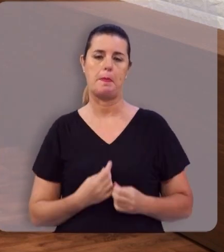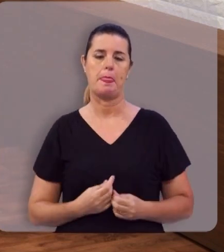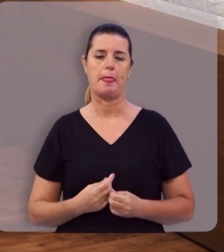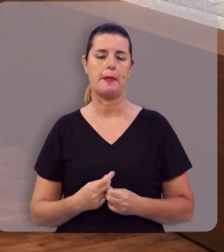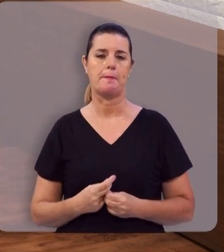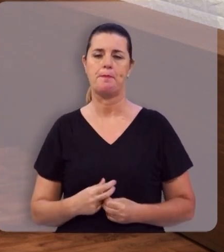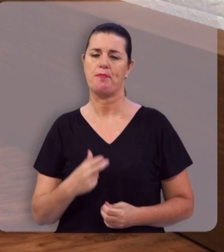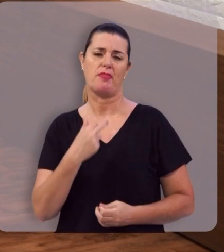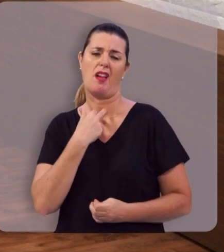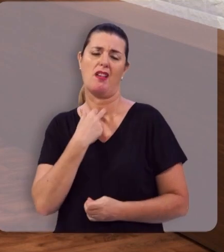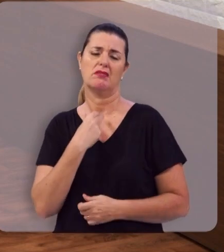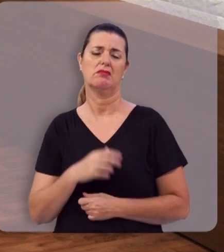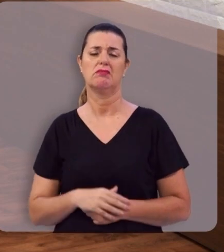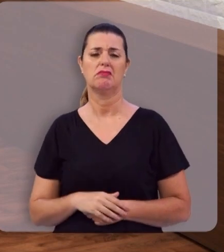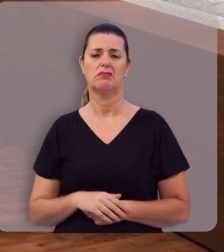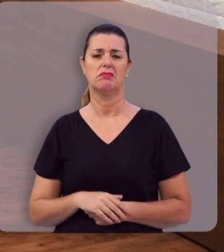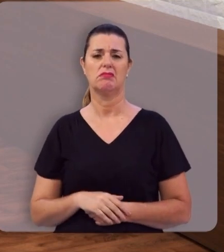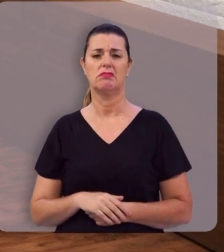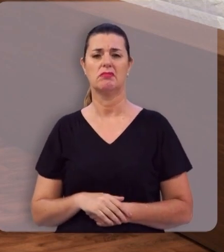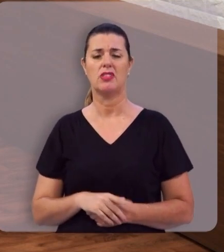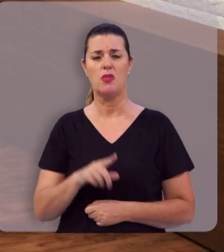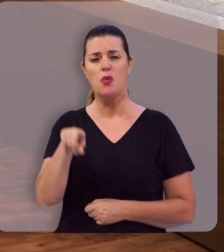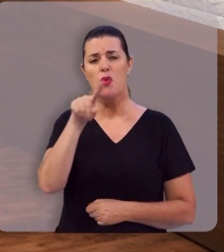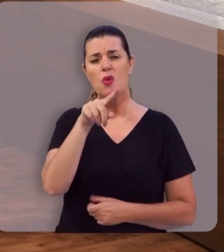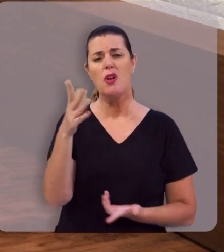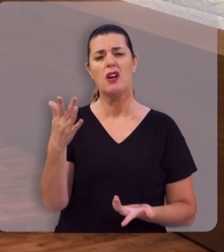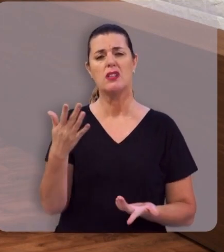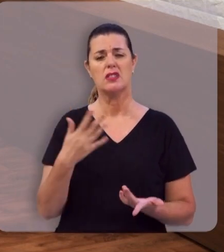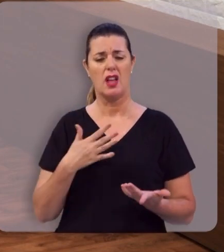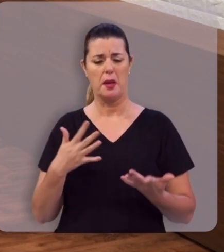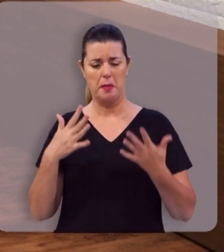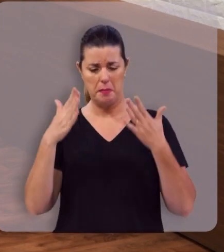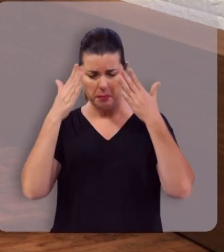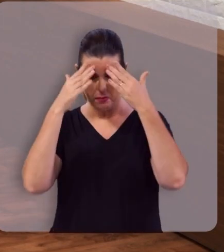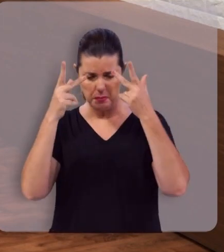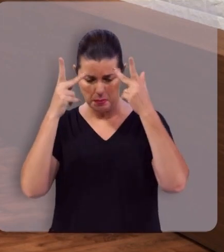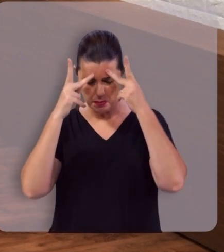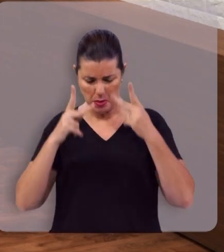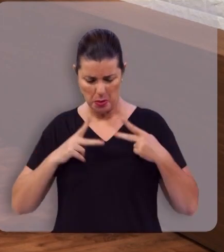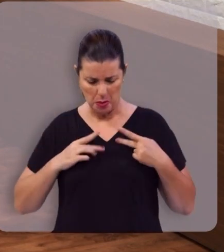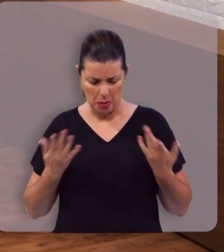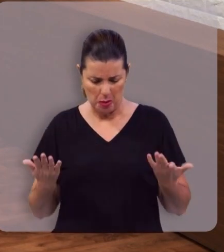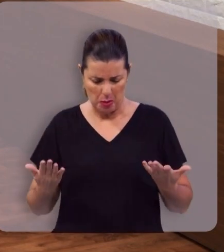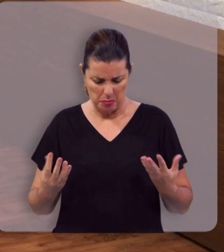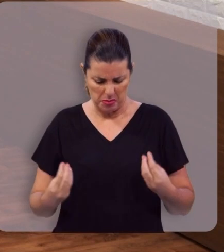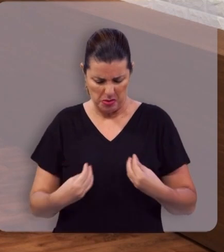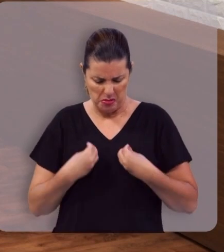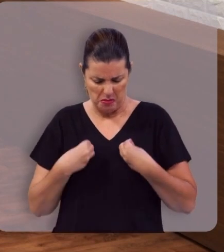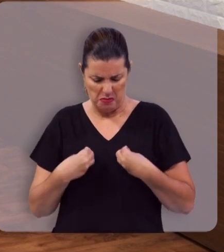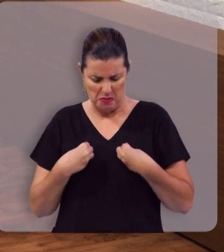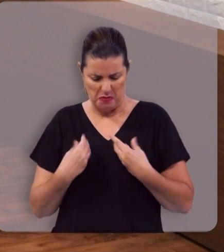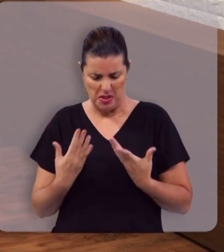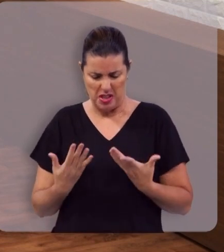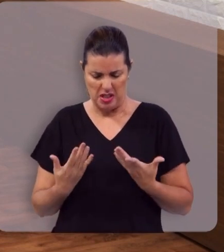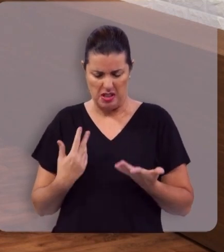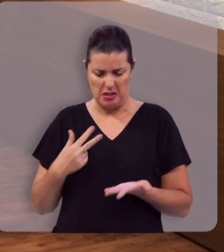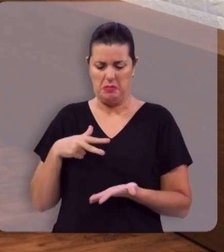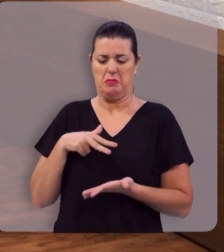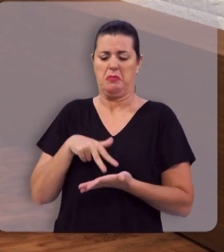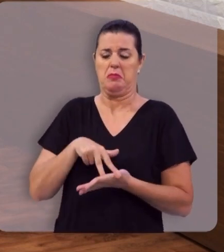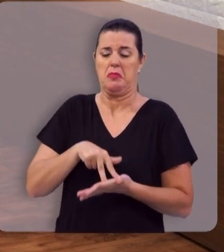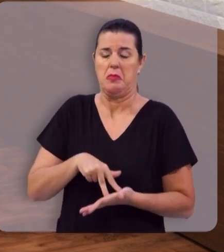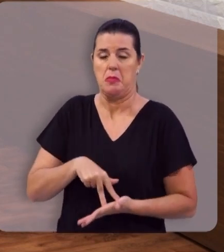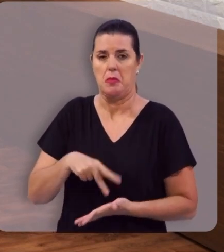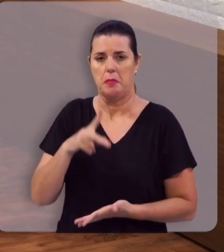estribado na sua própria força. Você não tem recursos suficientes para se pôr e se manter de pé em